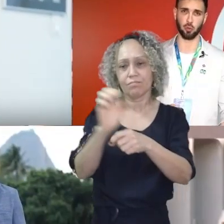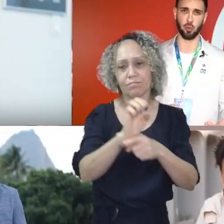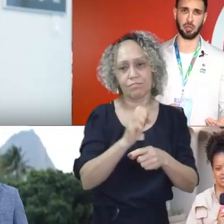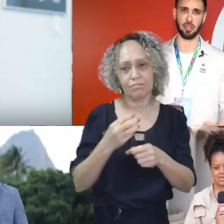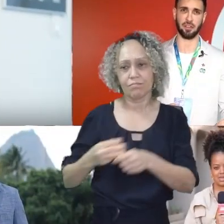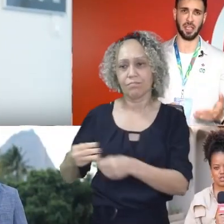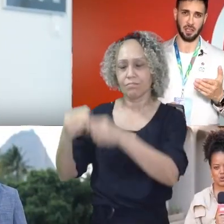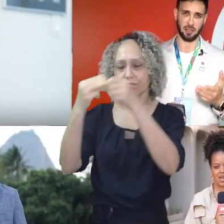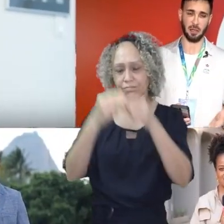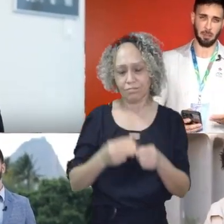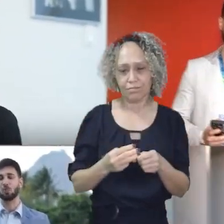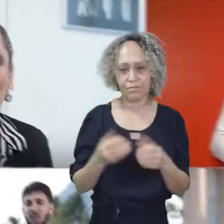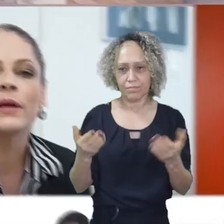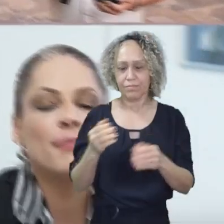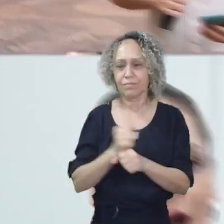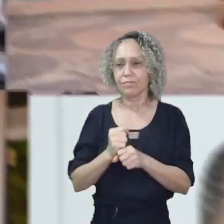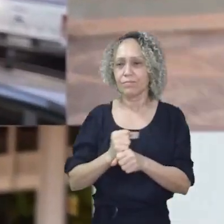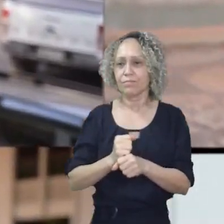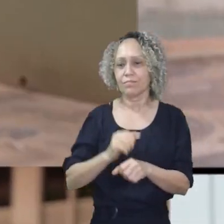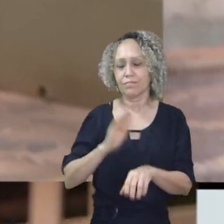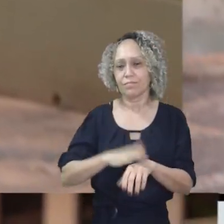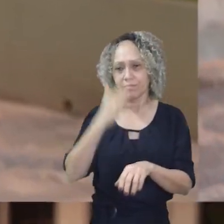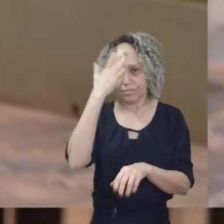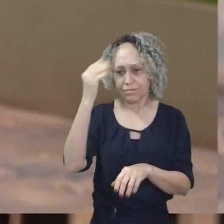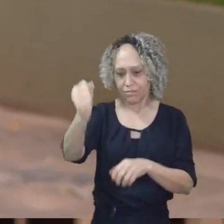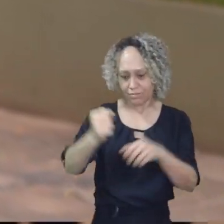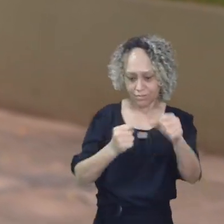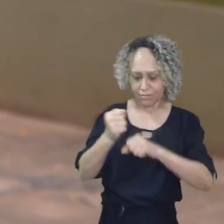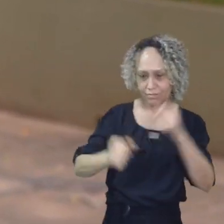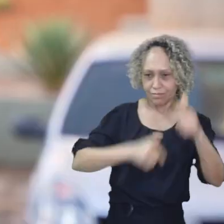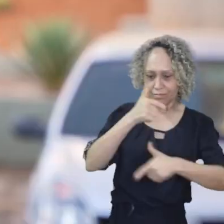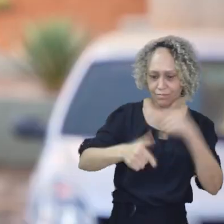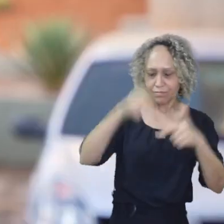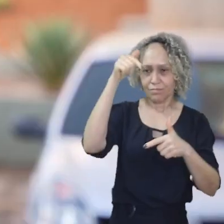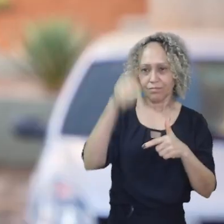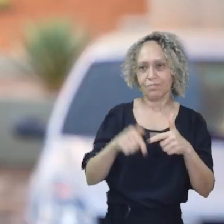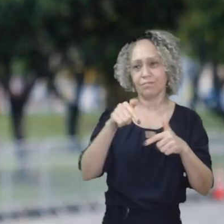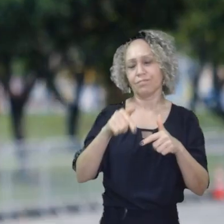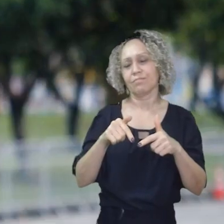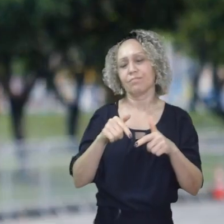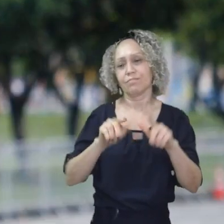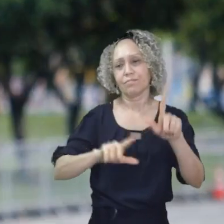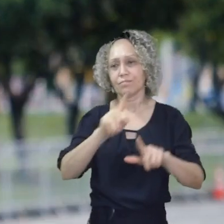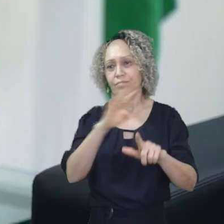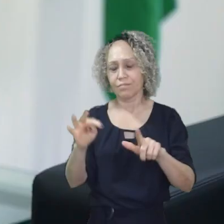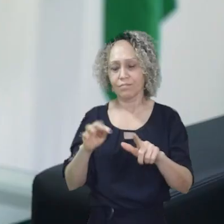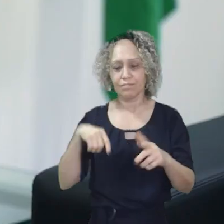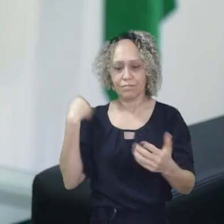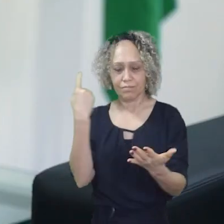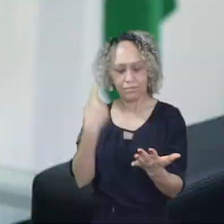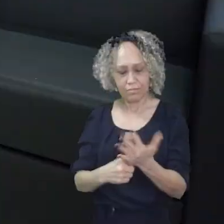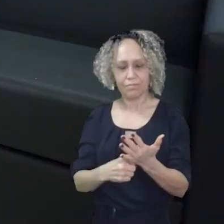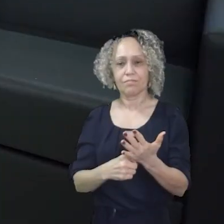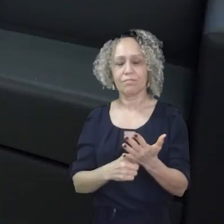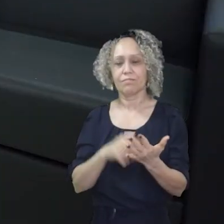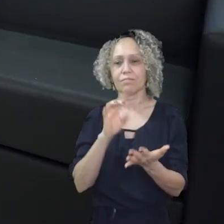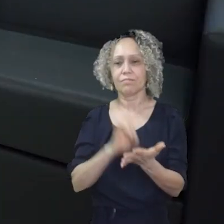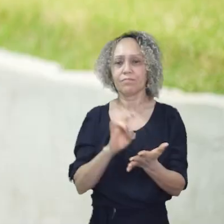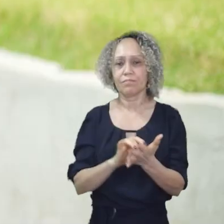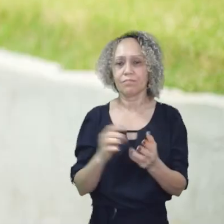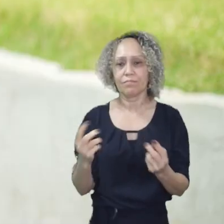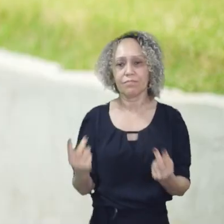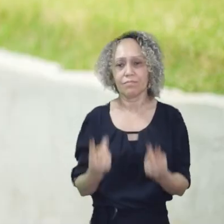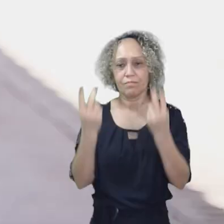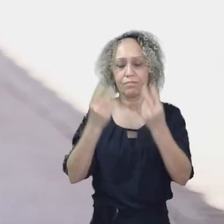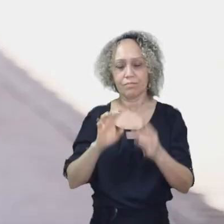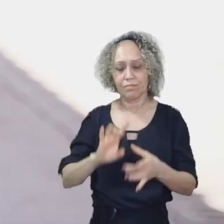ganhamos novos companheiros e companheiras, um apoio fundamental para reforçar nosso compromisso com a verdade e com